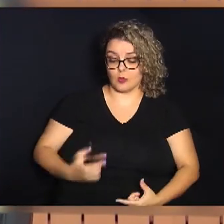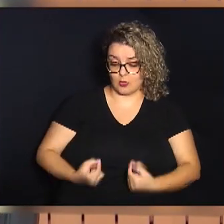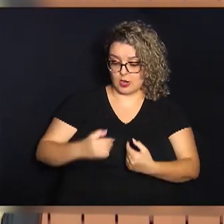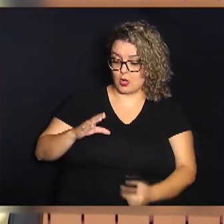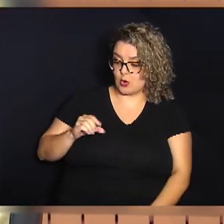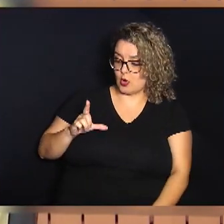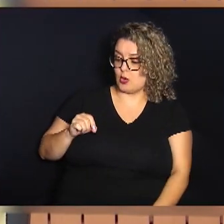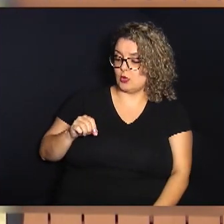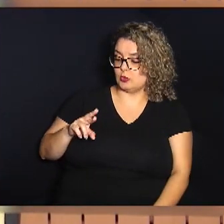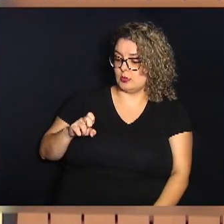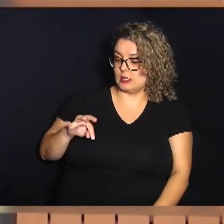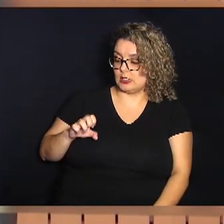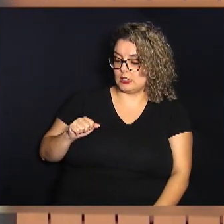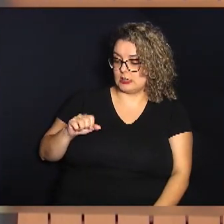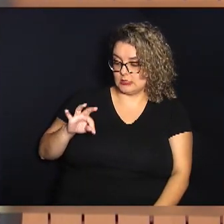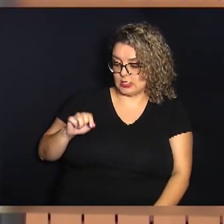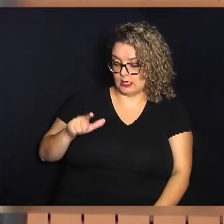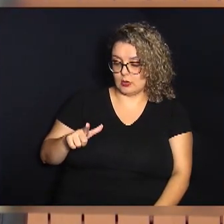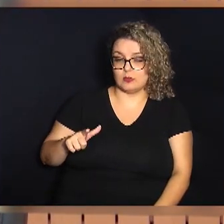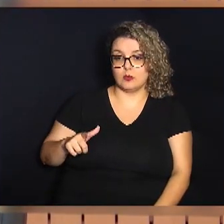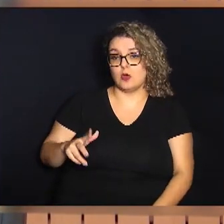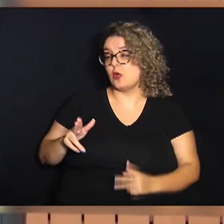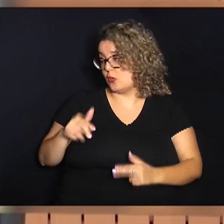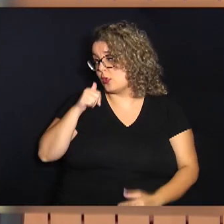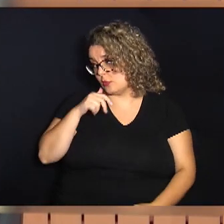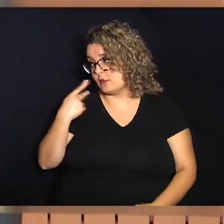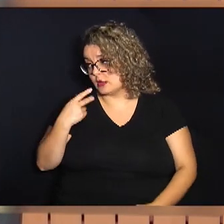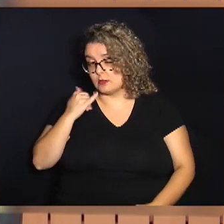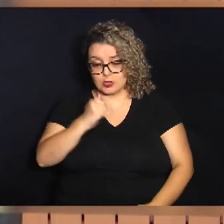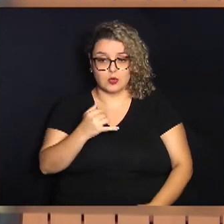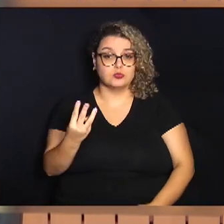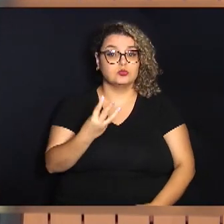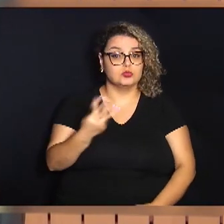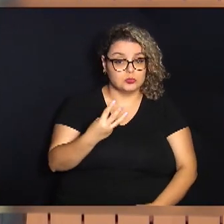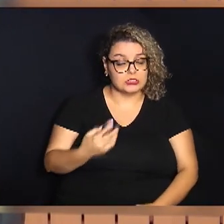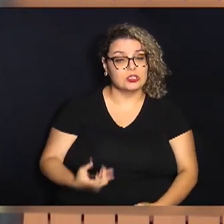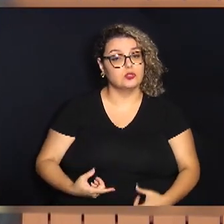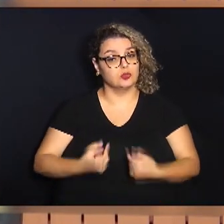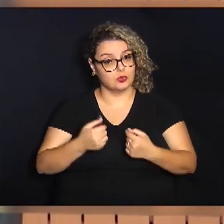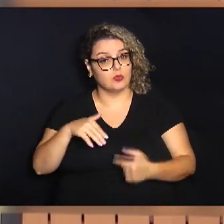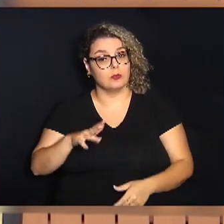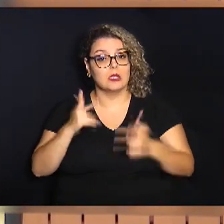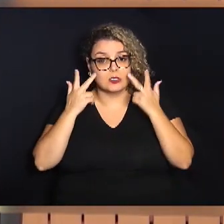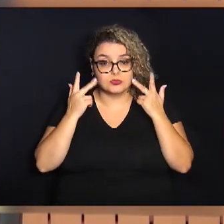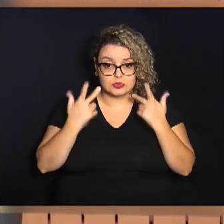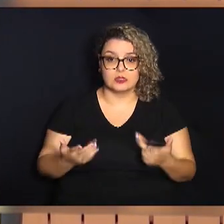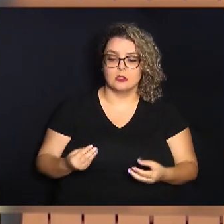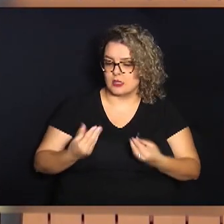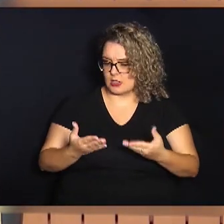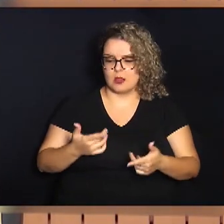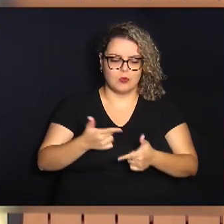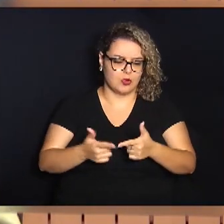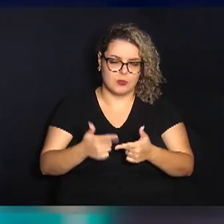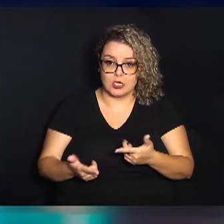como a vereadora já citou, é o terceiro tumor mais frequente e que traz muitos problemas no